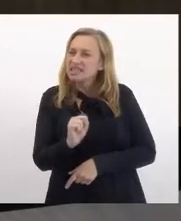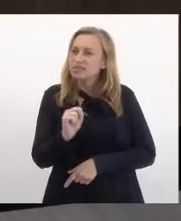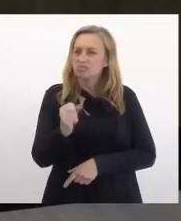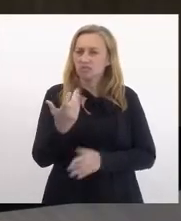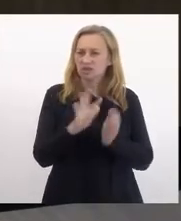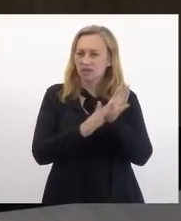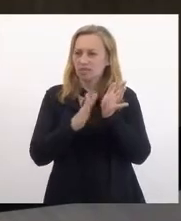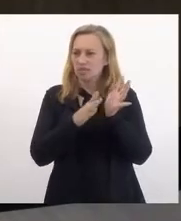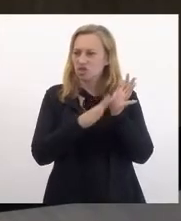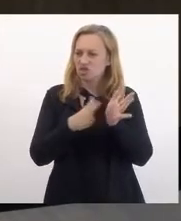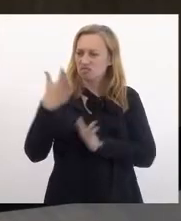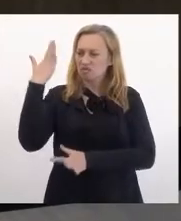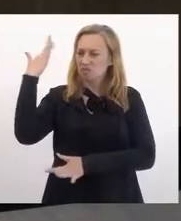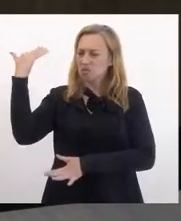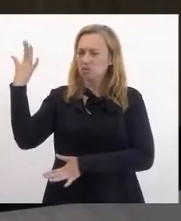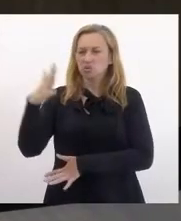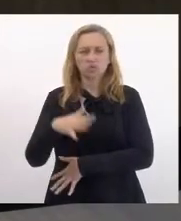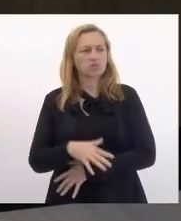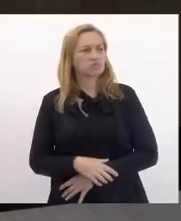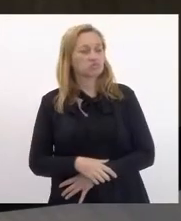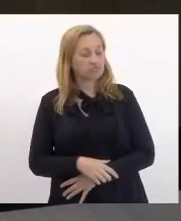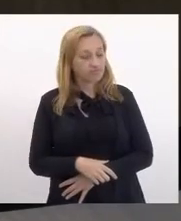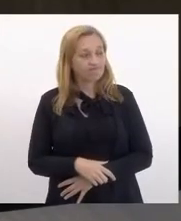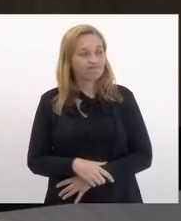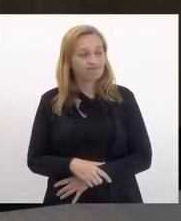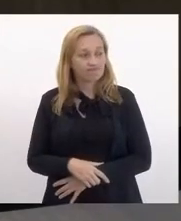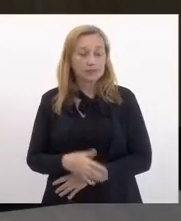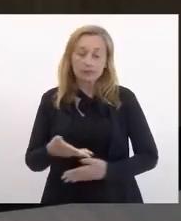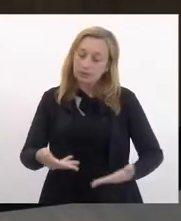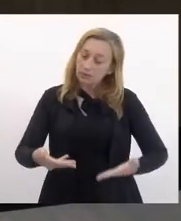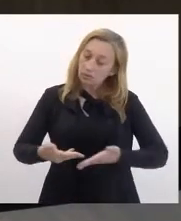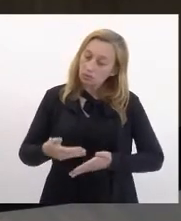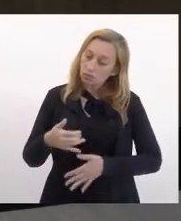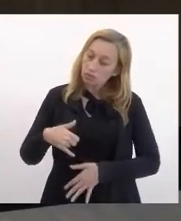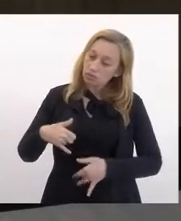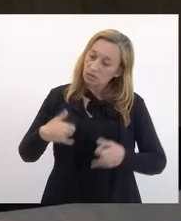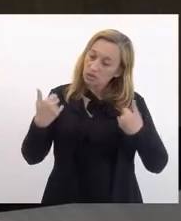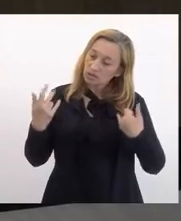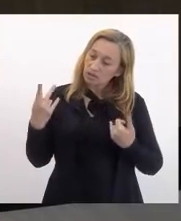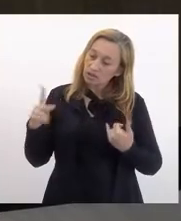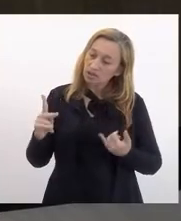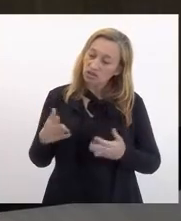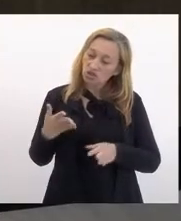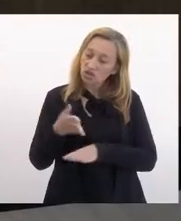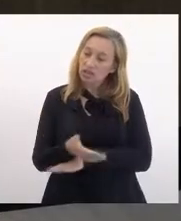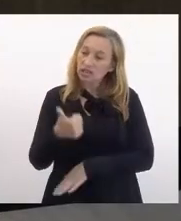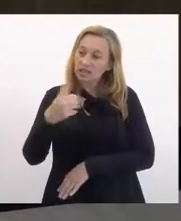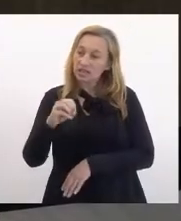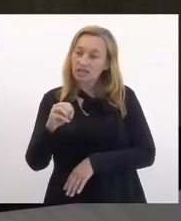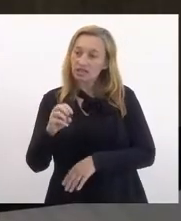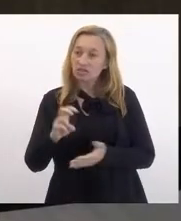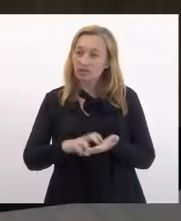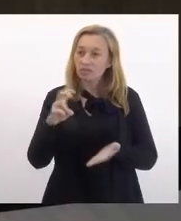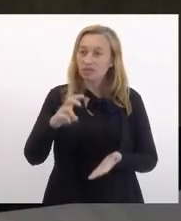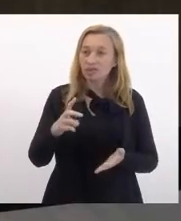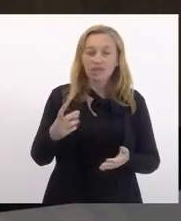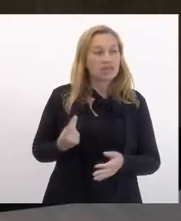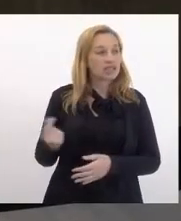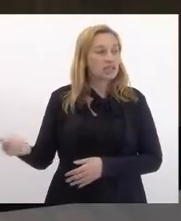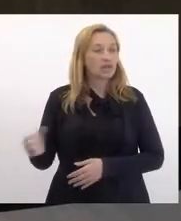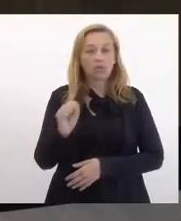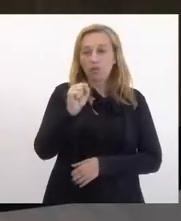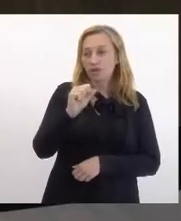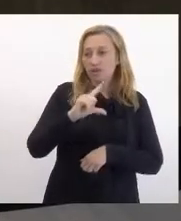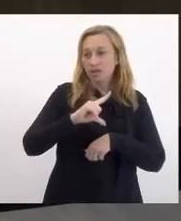imperiano, e aí me convidou para o aniversário dele, cheguei lá 10 horas da manhã, saí 8 horas da